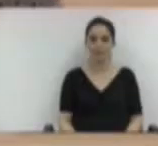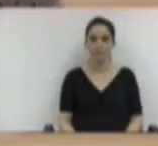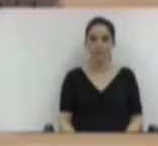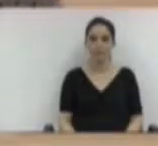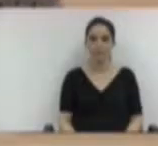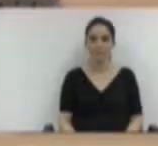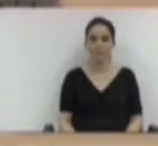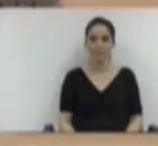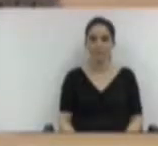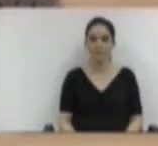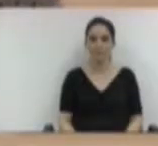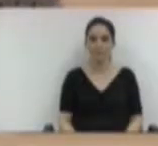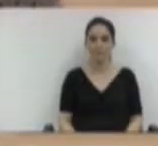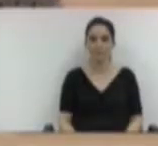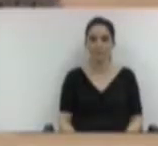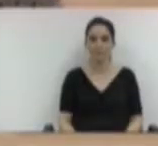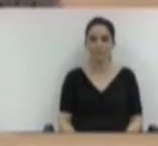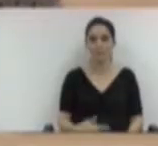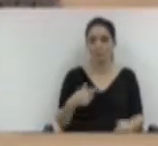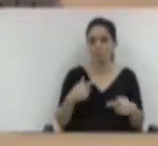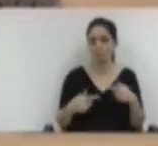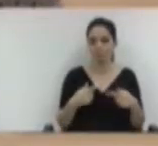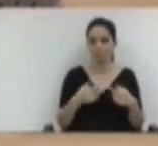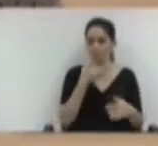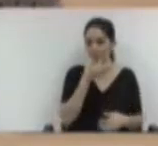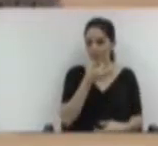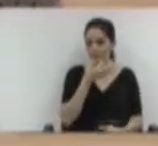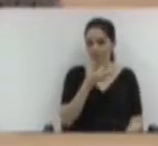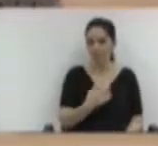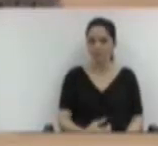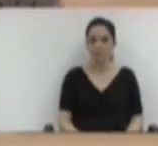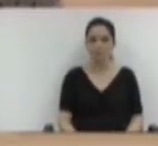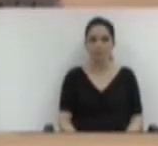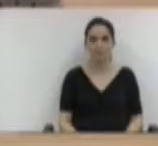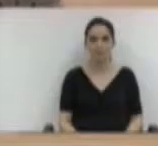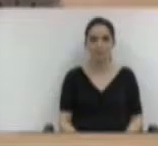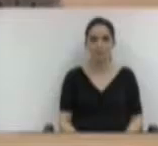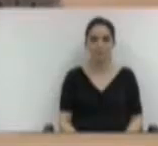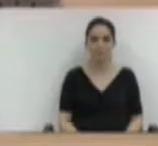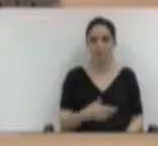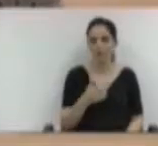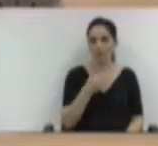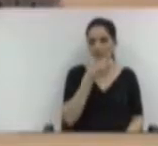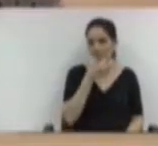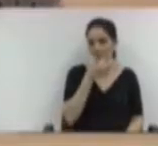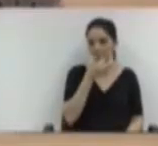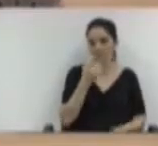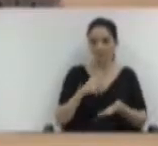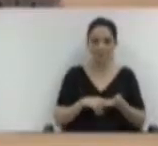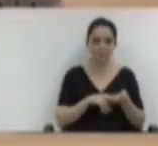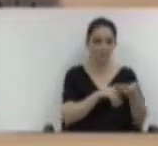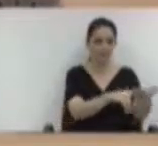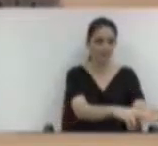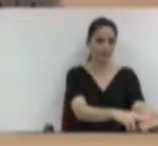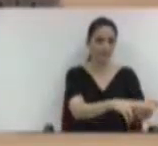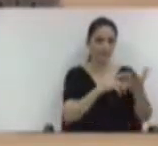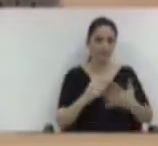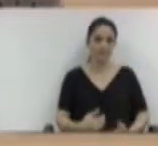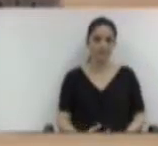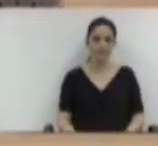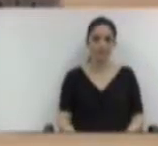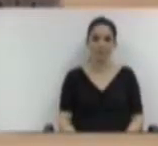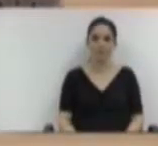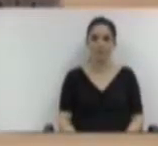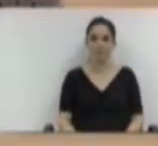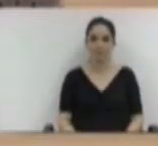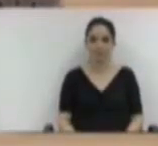número 909 está em discussão. Não havendo quem queira, encaminhe-se ao Poder